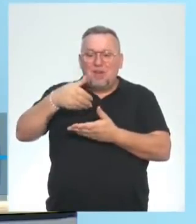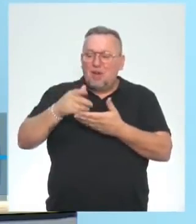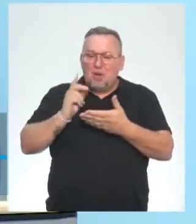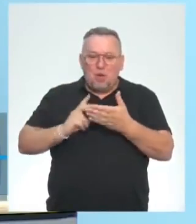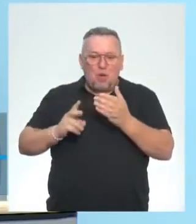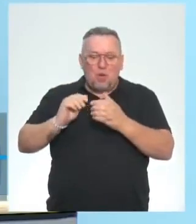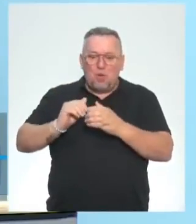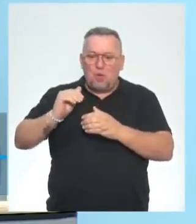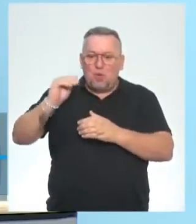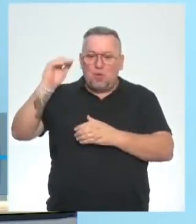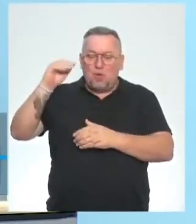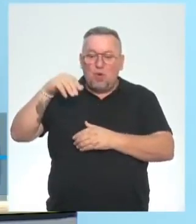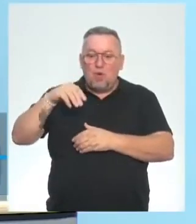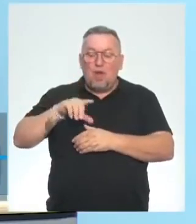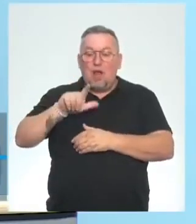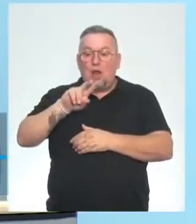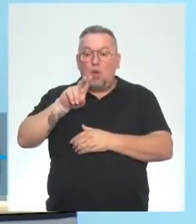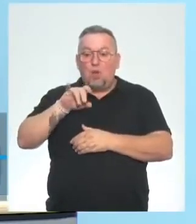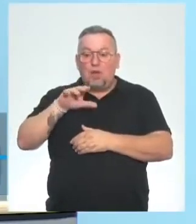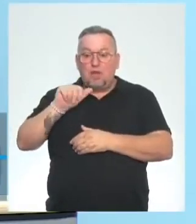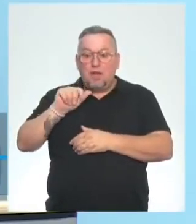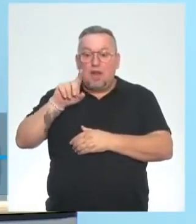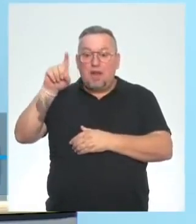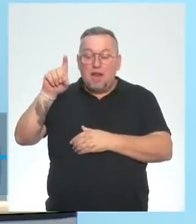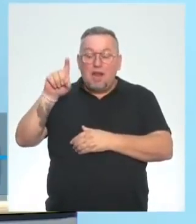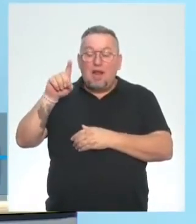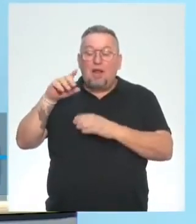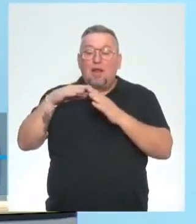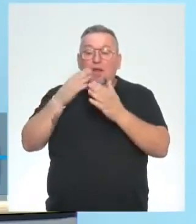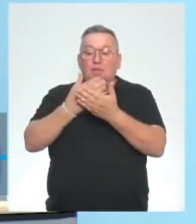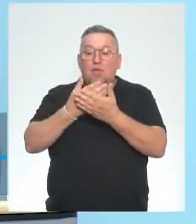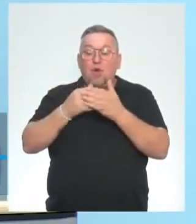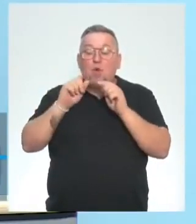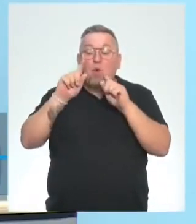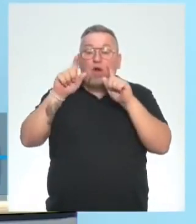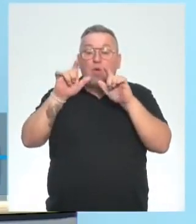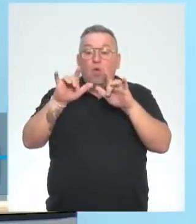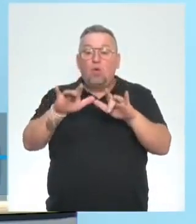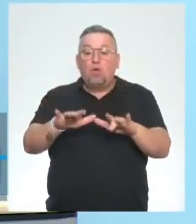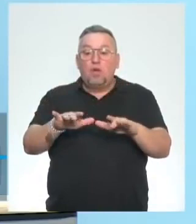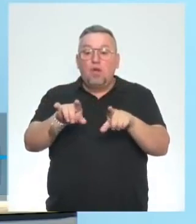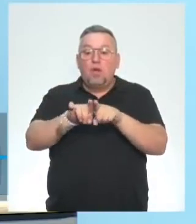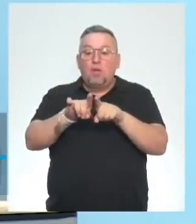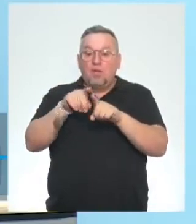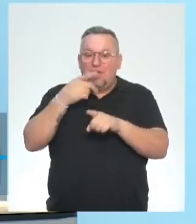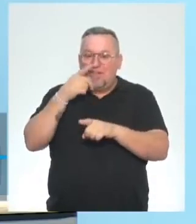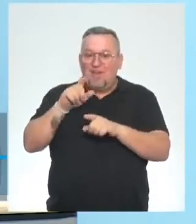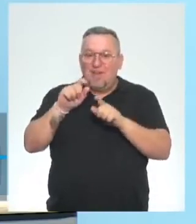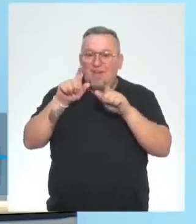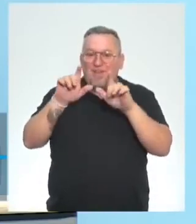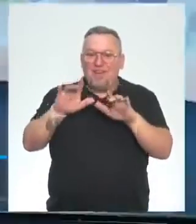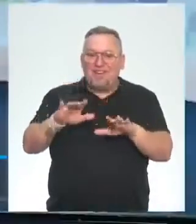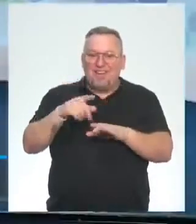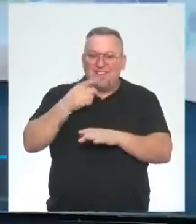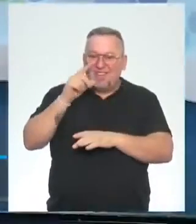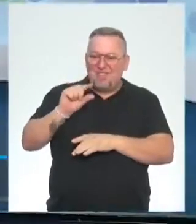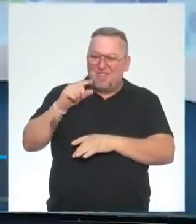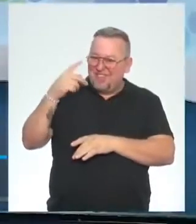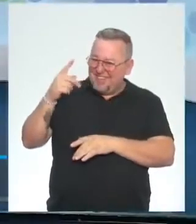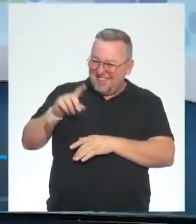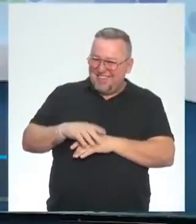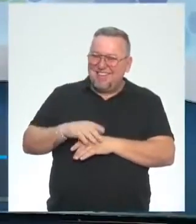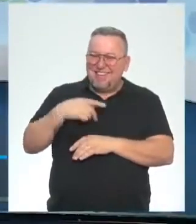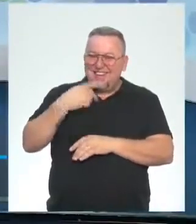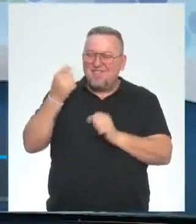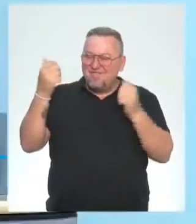Ó. Alunos da escola Maria Angélica lá de Guarulhos também respondendo 66. É sempre bom falar de Guarulhos que a gente fala pouquinho deles, né? É isso mesmo,